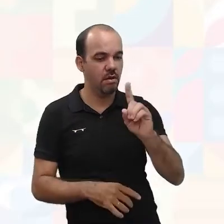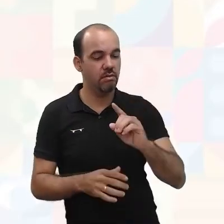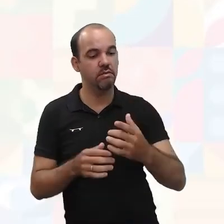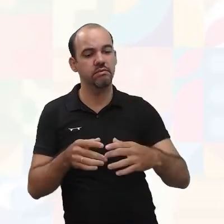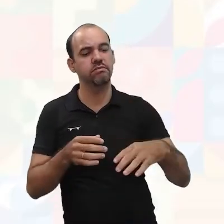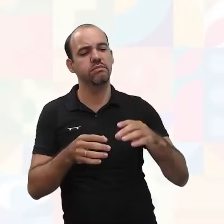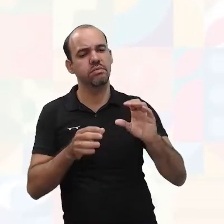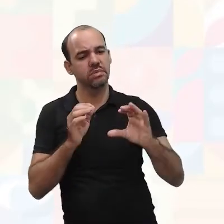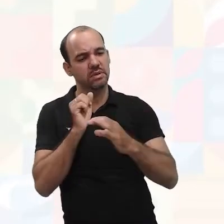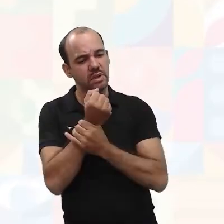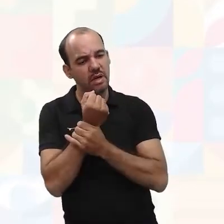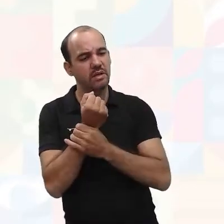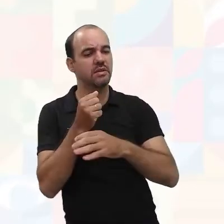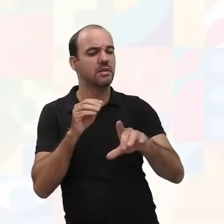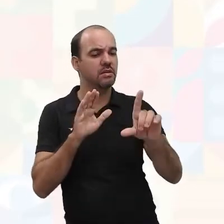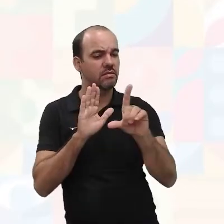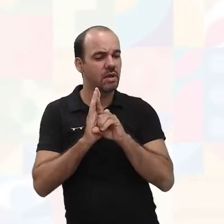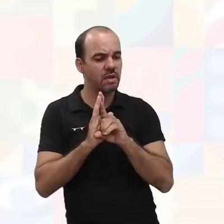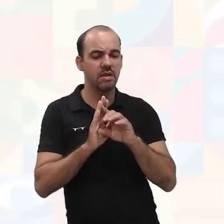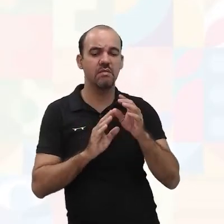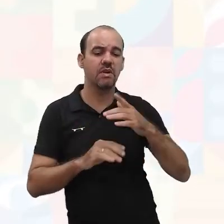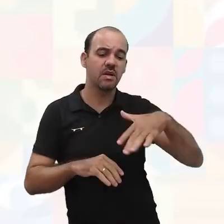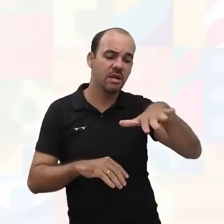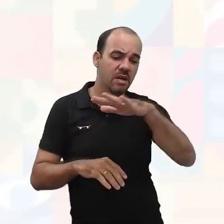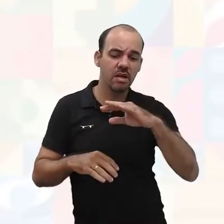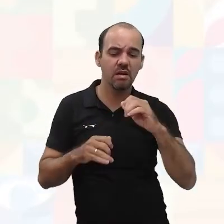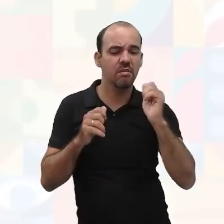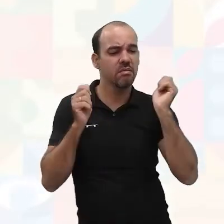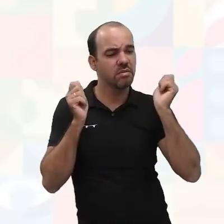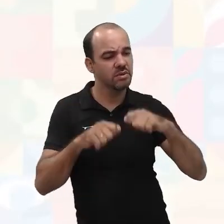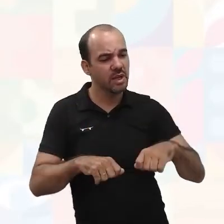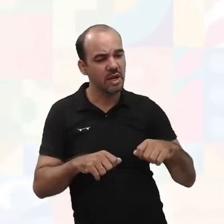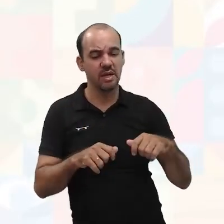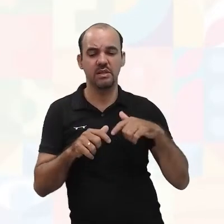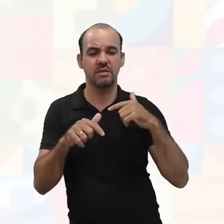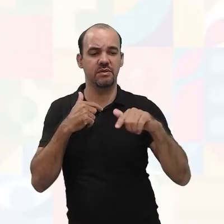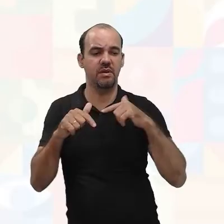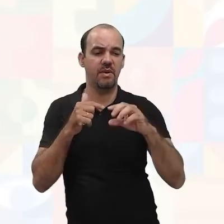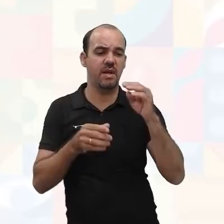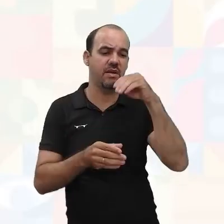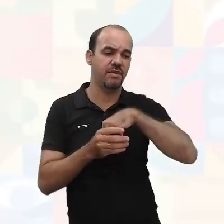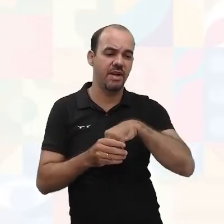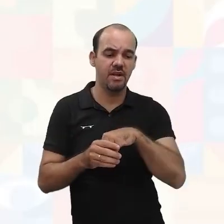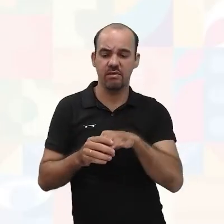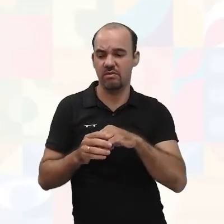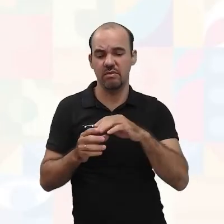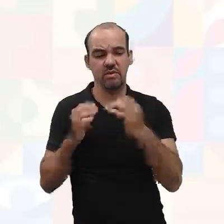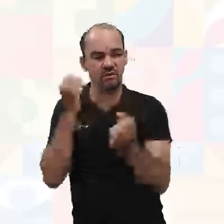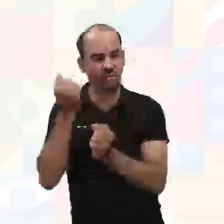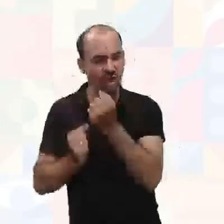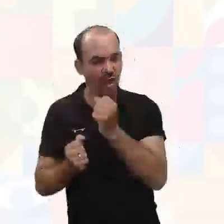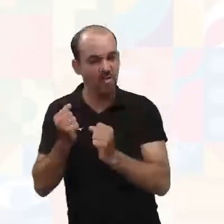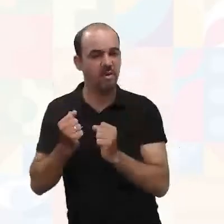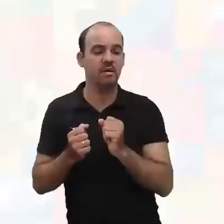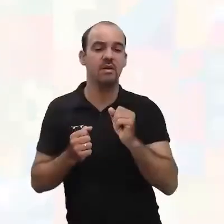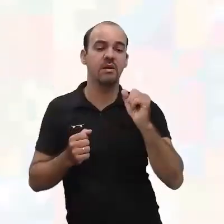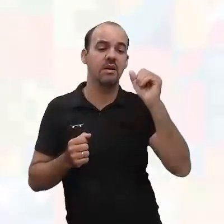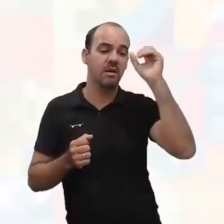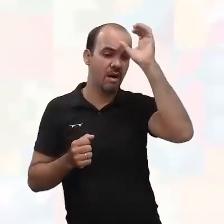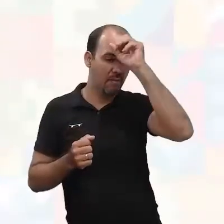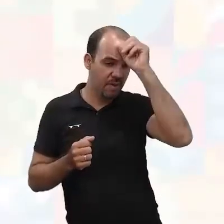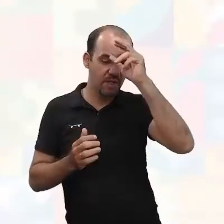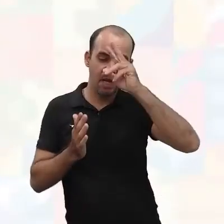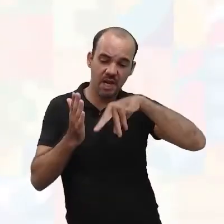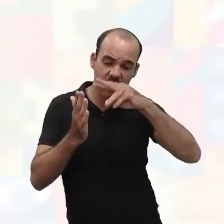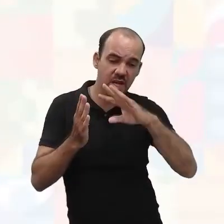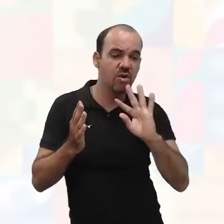qualificado para que ele pudesse ler manuais, trabalhar nas fábricas, né? Porque não era apenas agora trabalhar na enxada, era trabalhar na fábrica. E você tinha que ter um